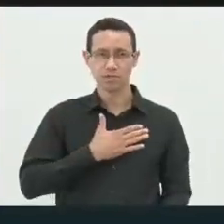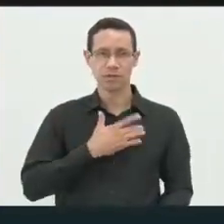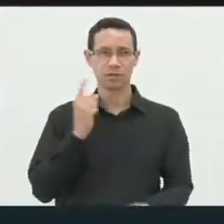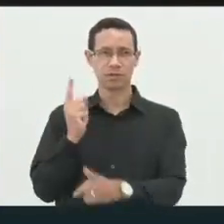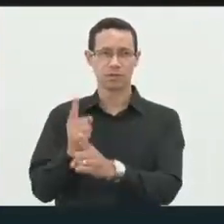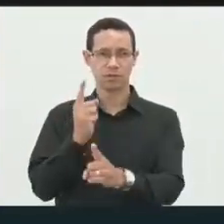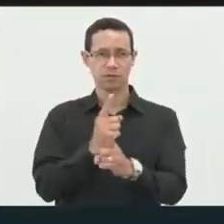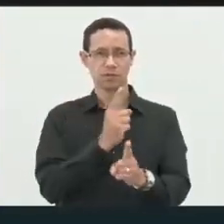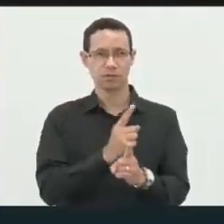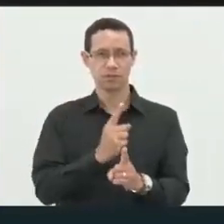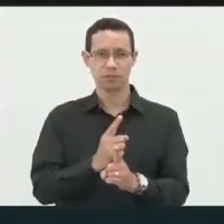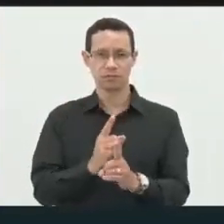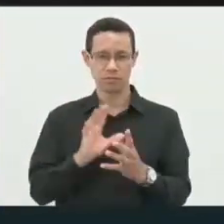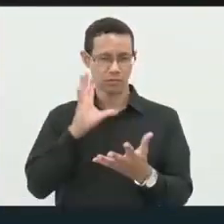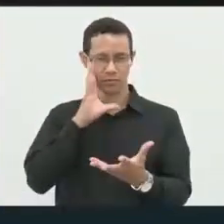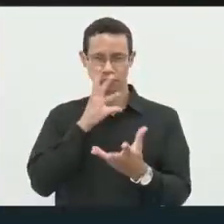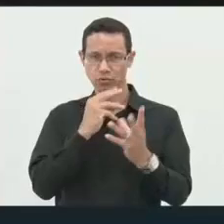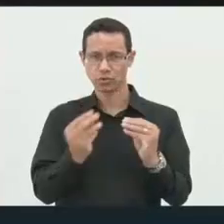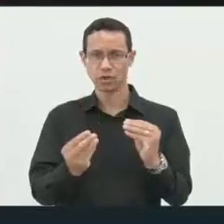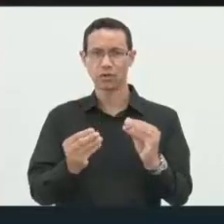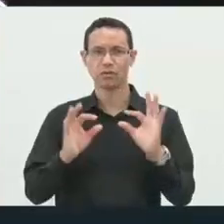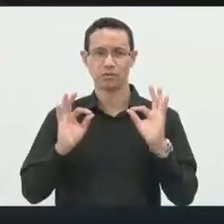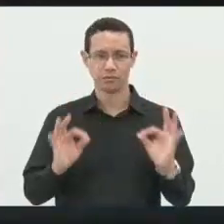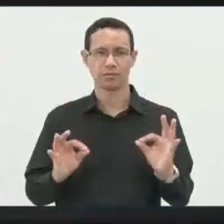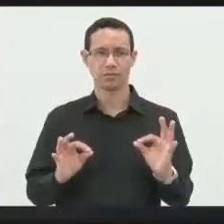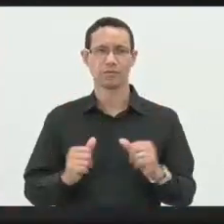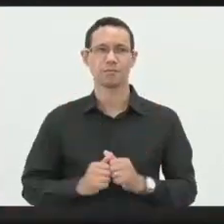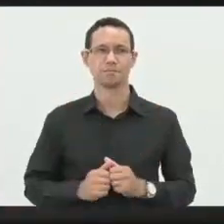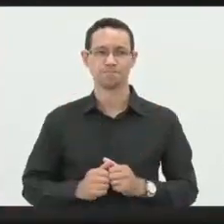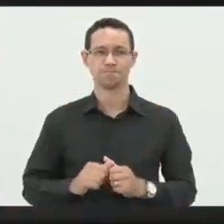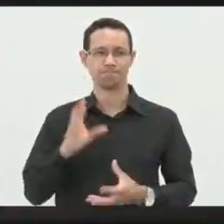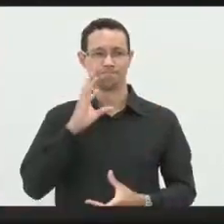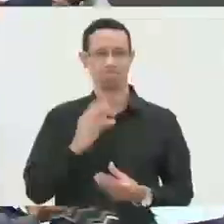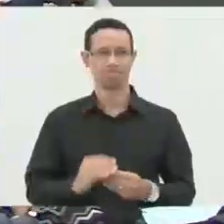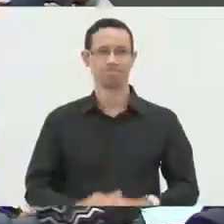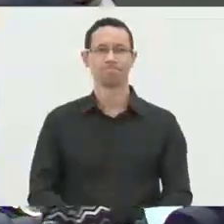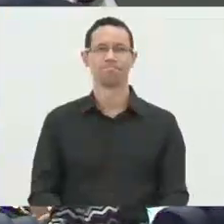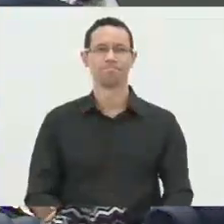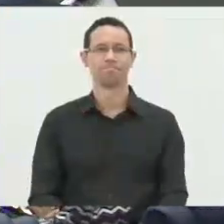de solução desses contratos é isso Senhor